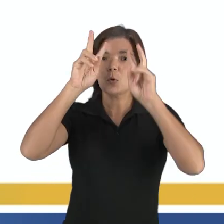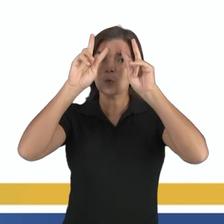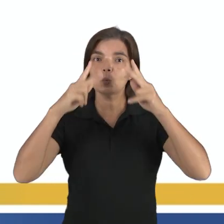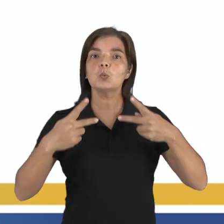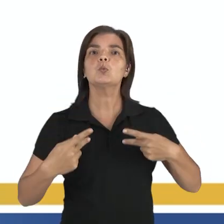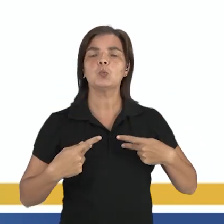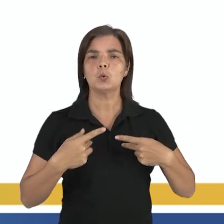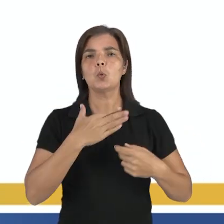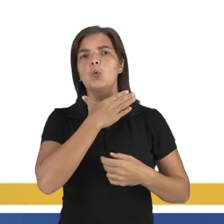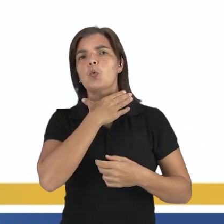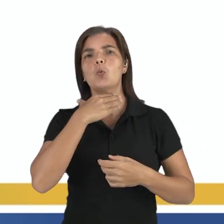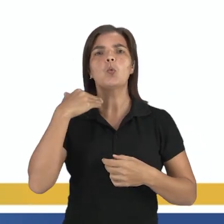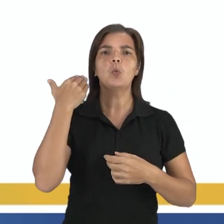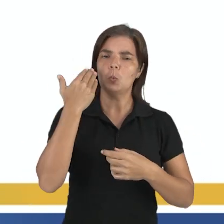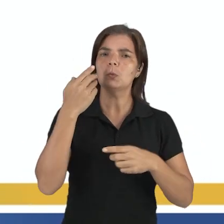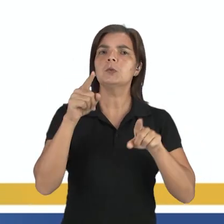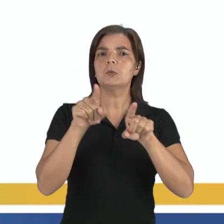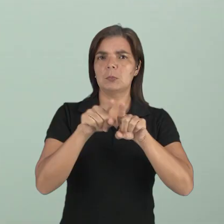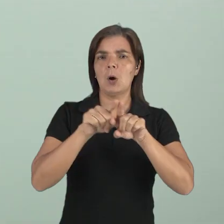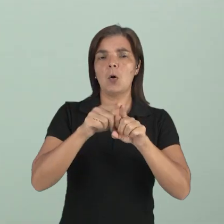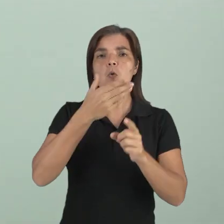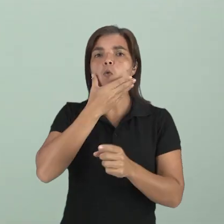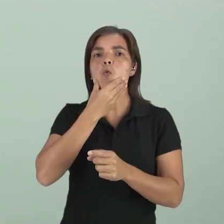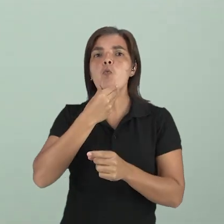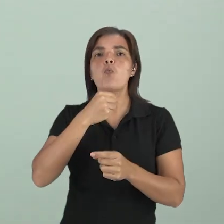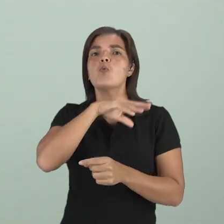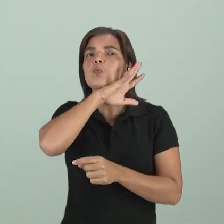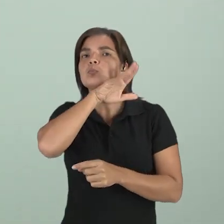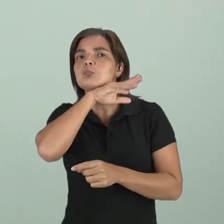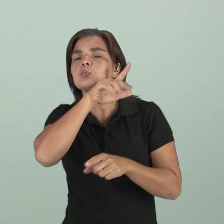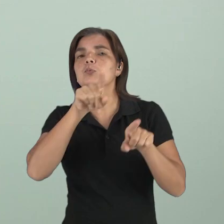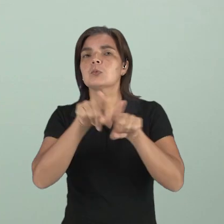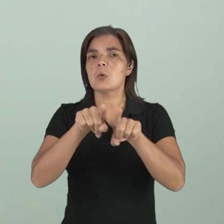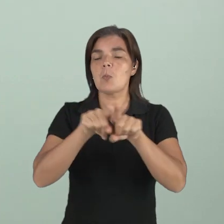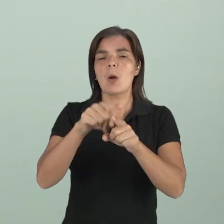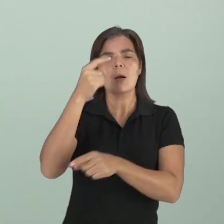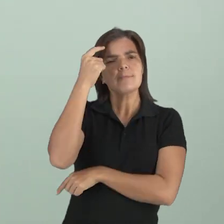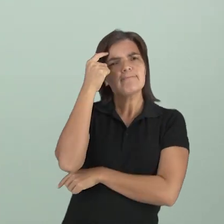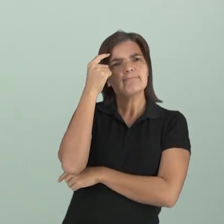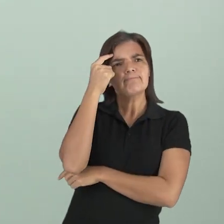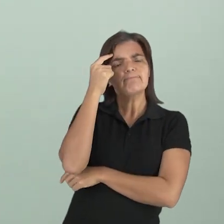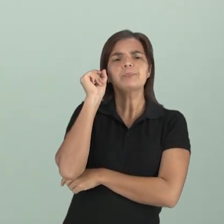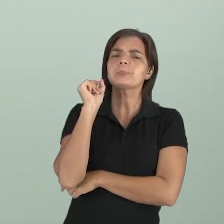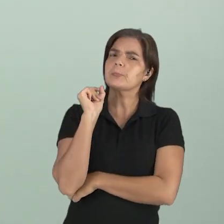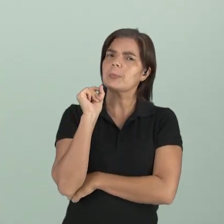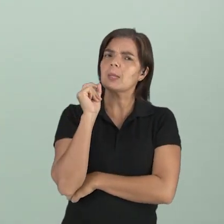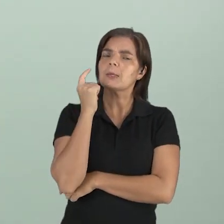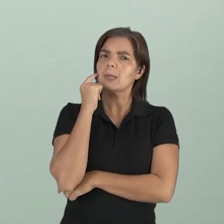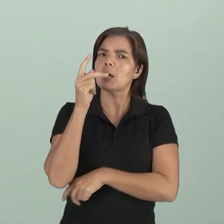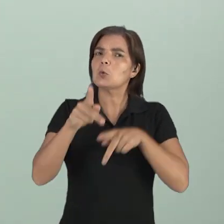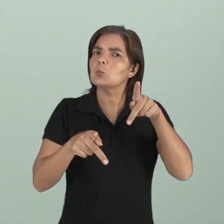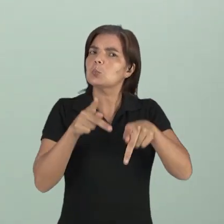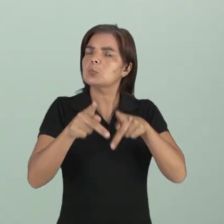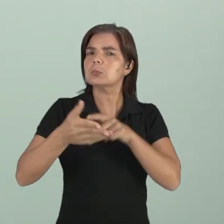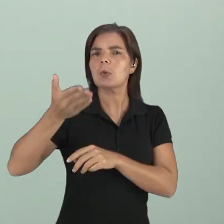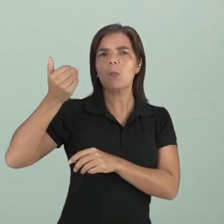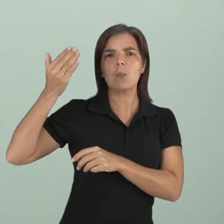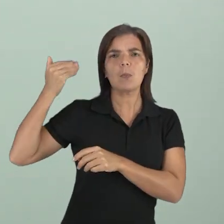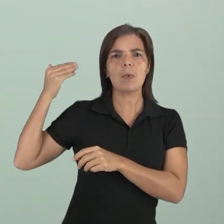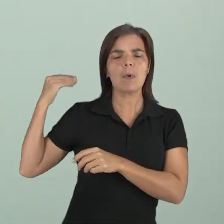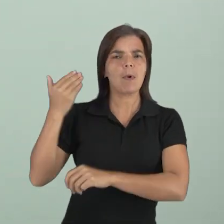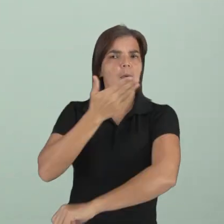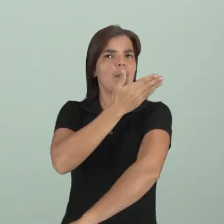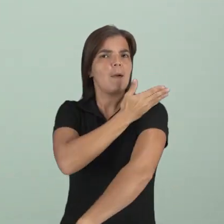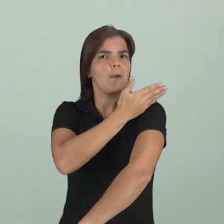humano com uma cabeça, como uma carcaça de animal. Então eles pensaram: será que os povos primitivos